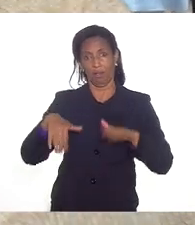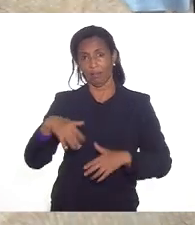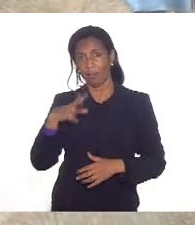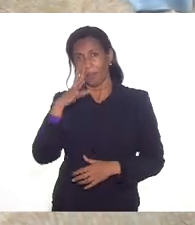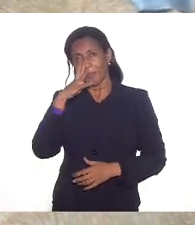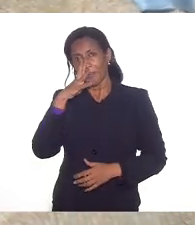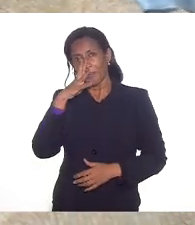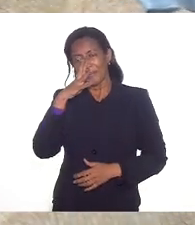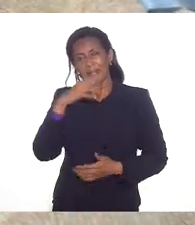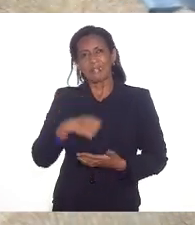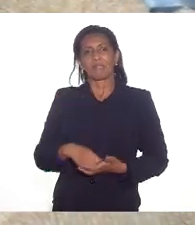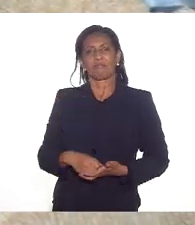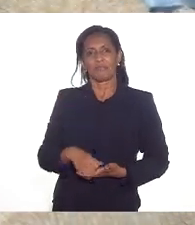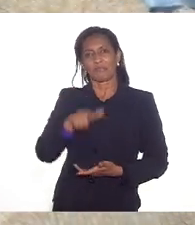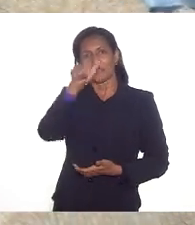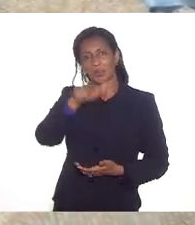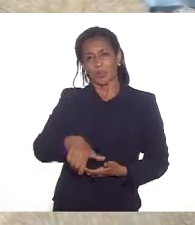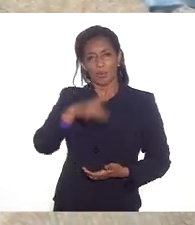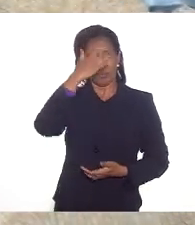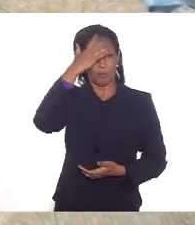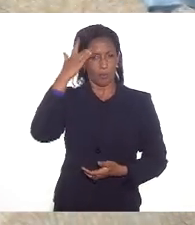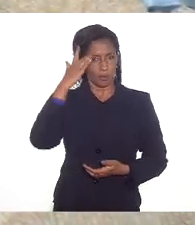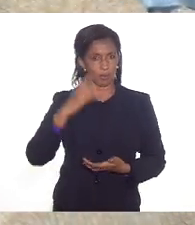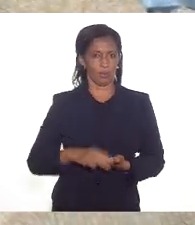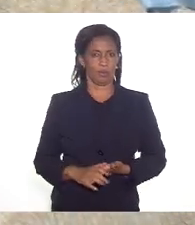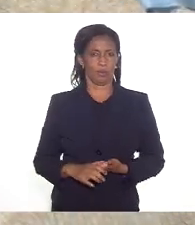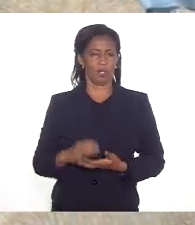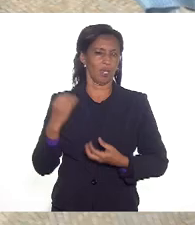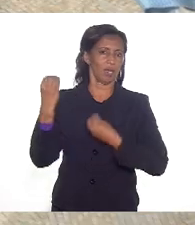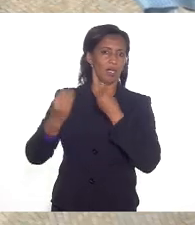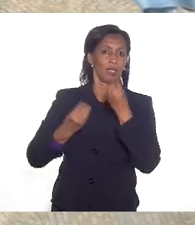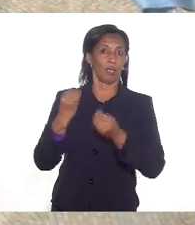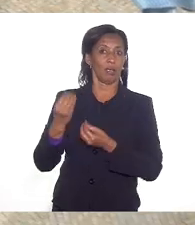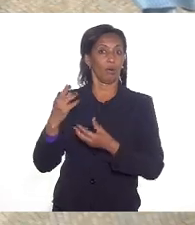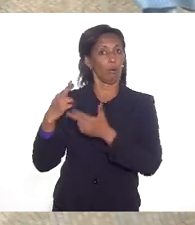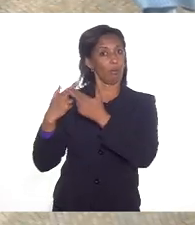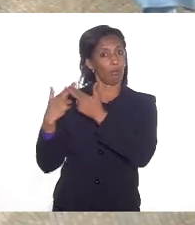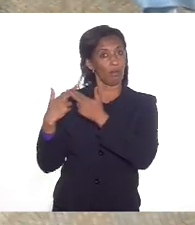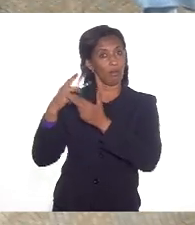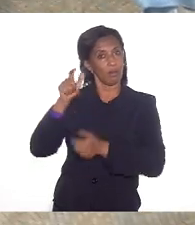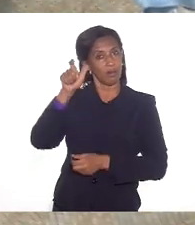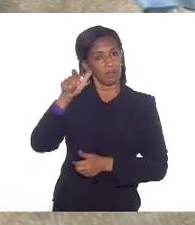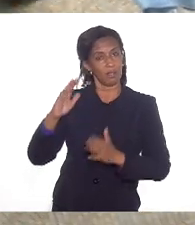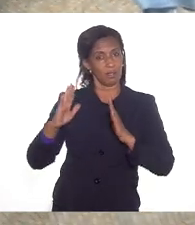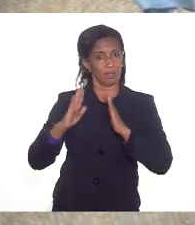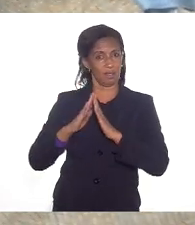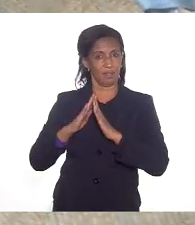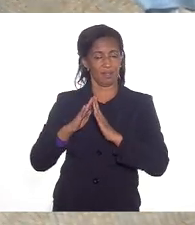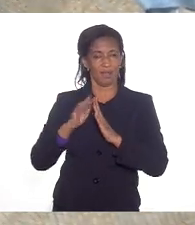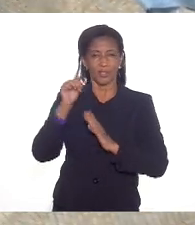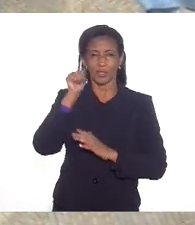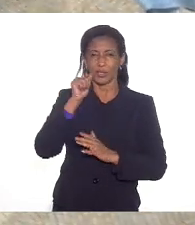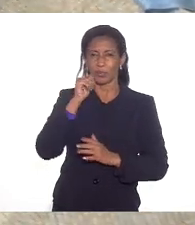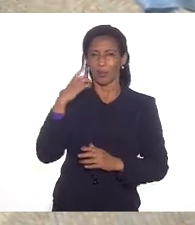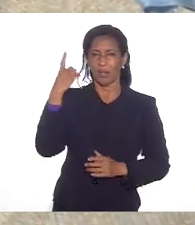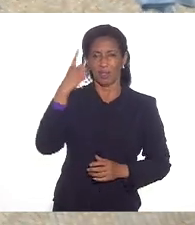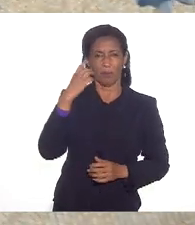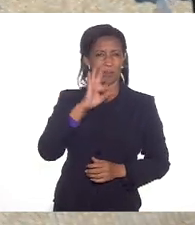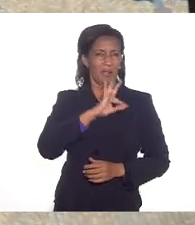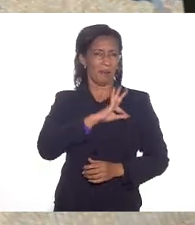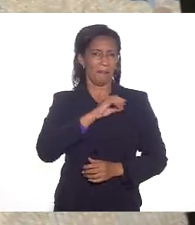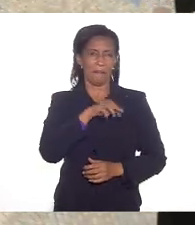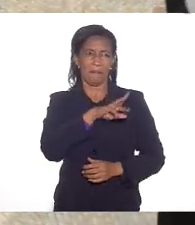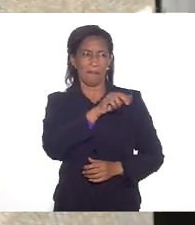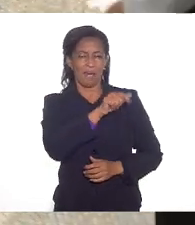aprendi a admirar como pessoa e como líder da sua casa a bancada feminina deputada